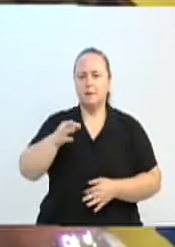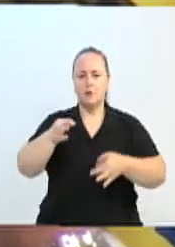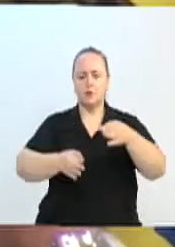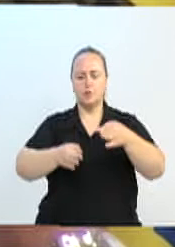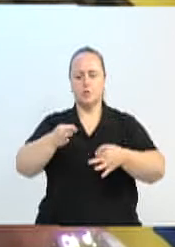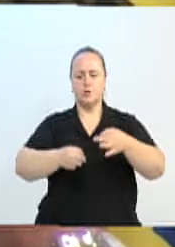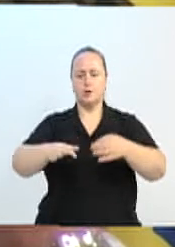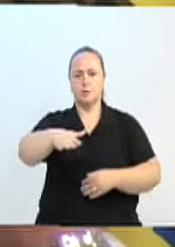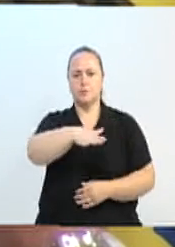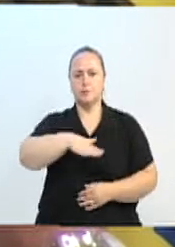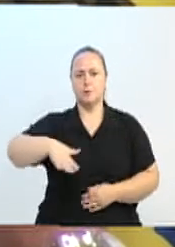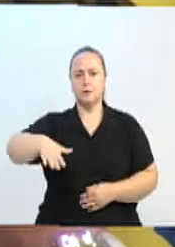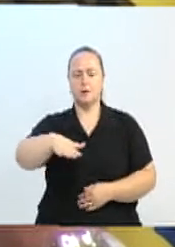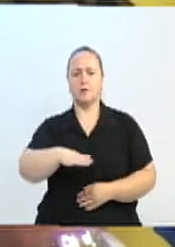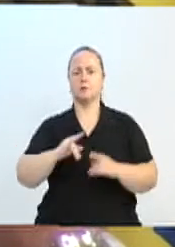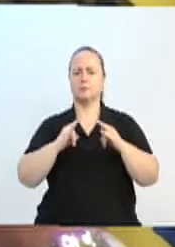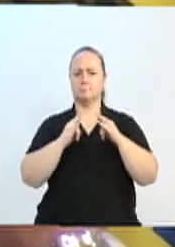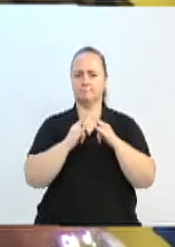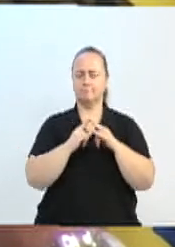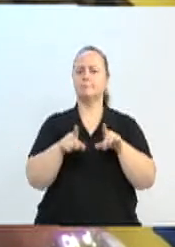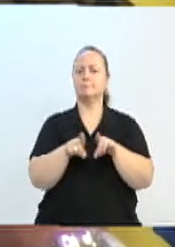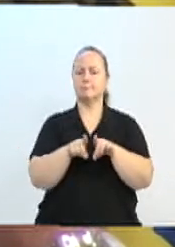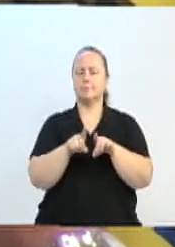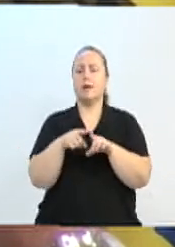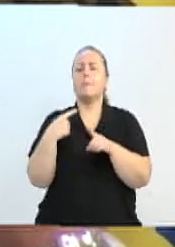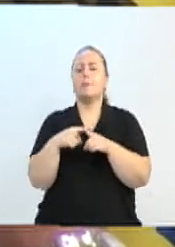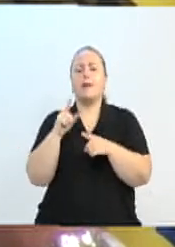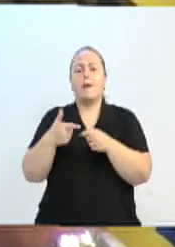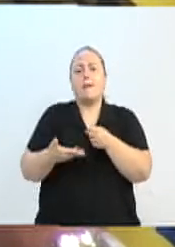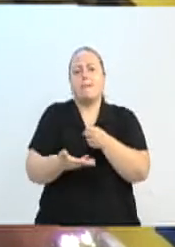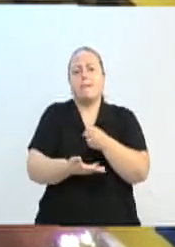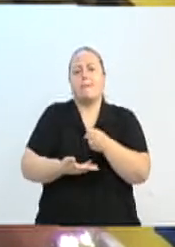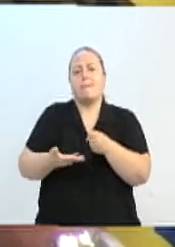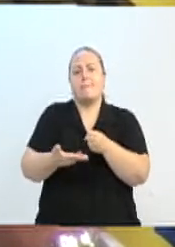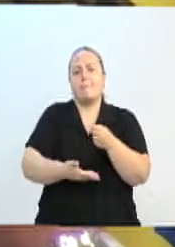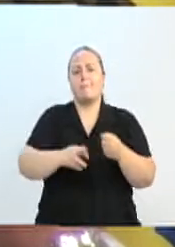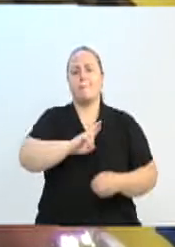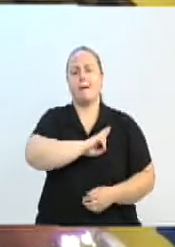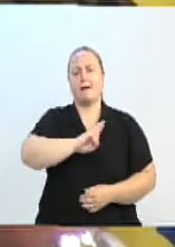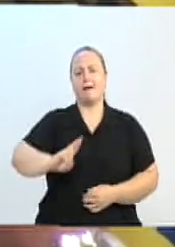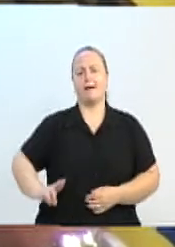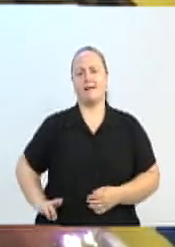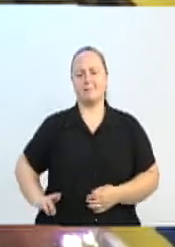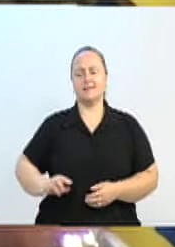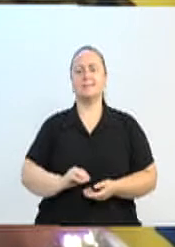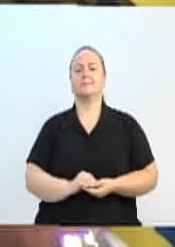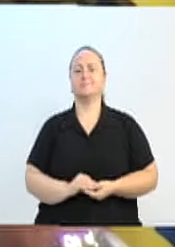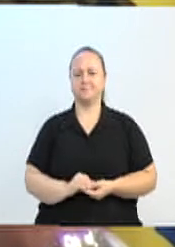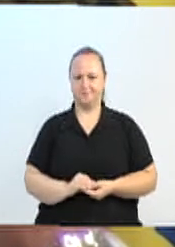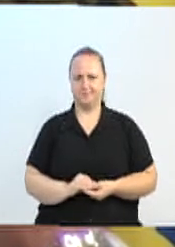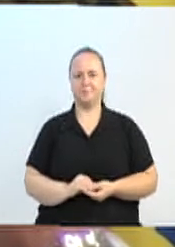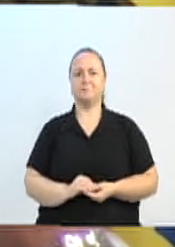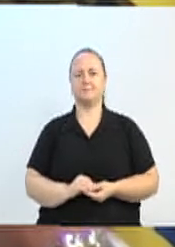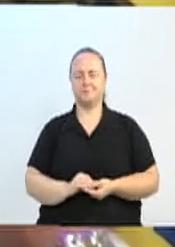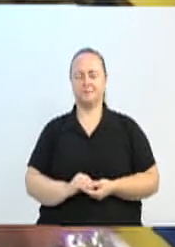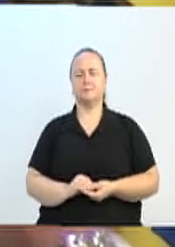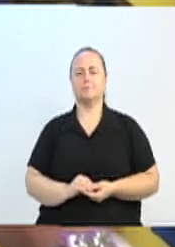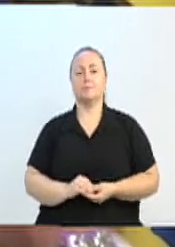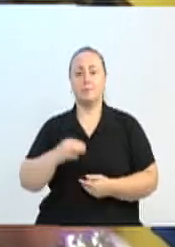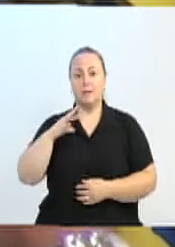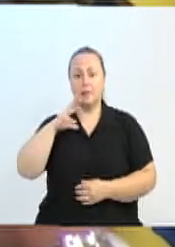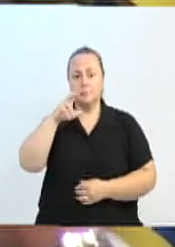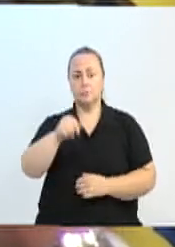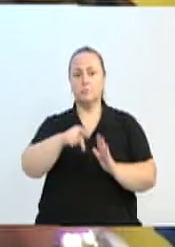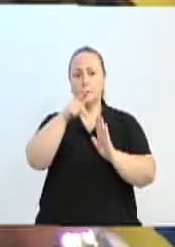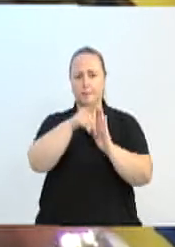e institucional que é o Pilar da República Vereador Bruno Cunha todos os projetos apreciados pela